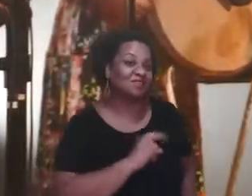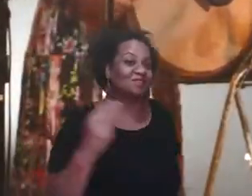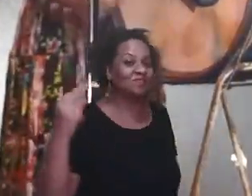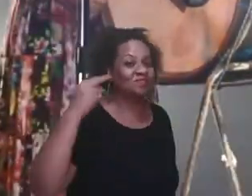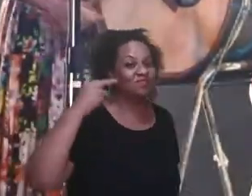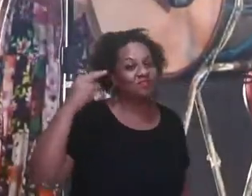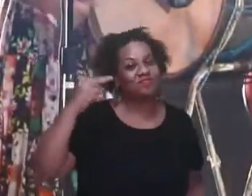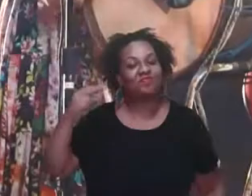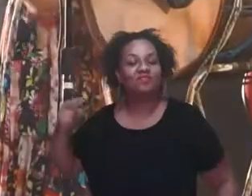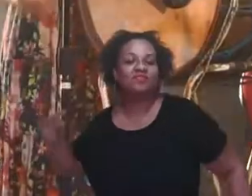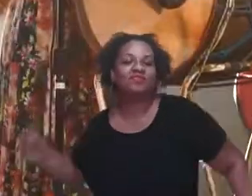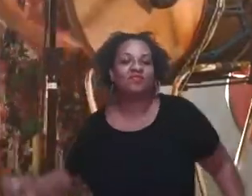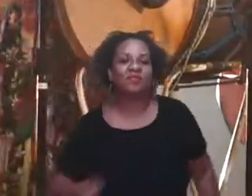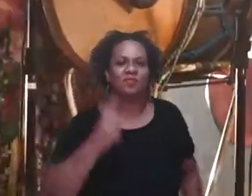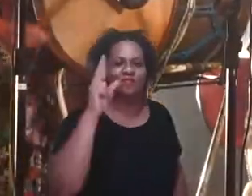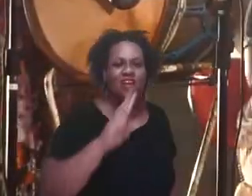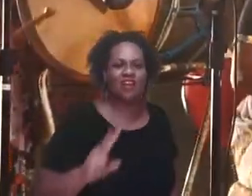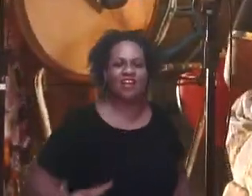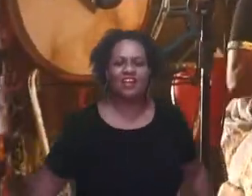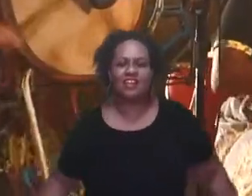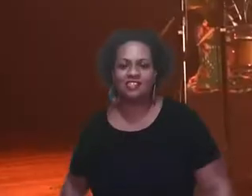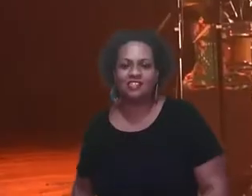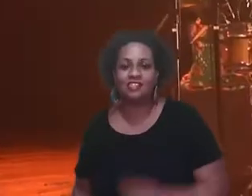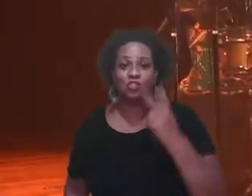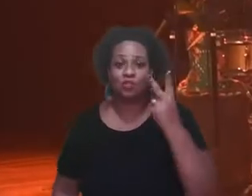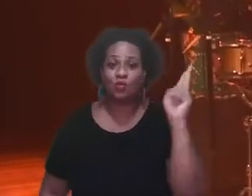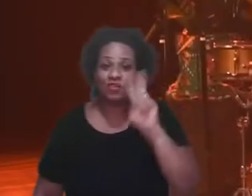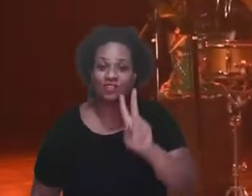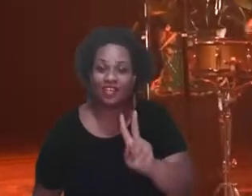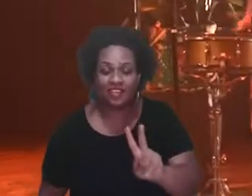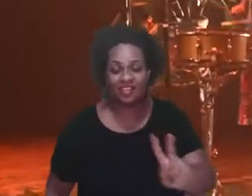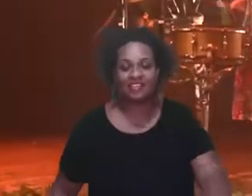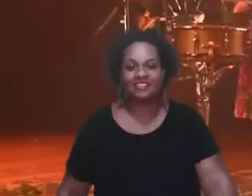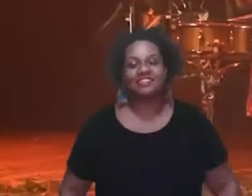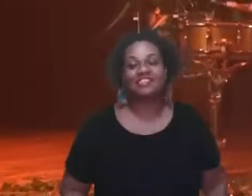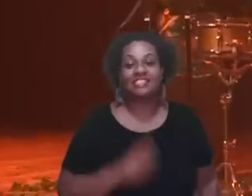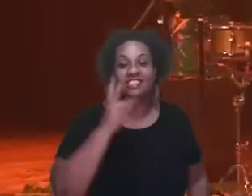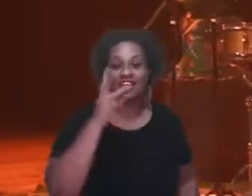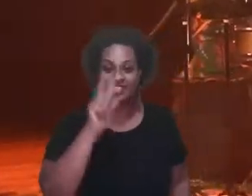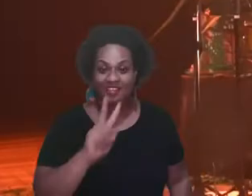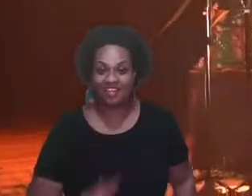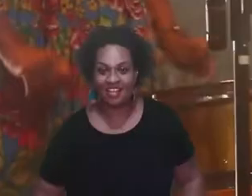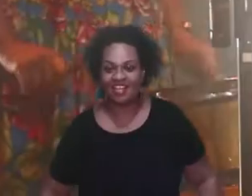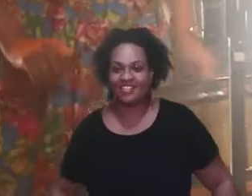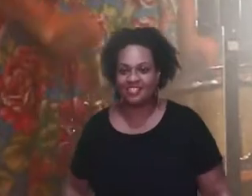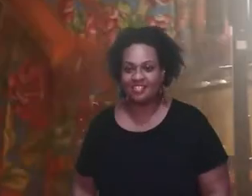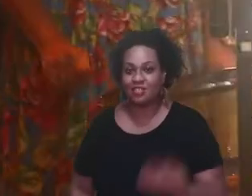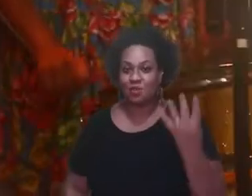te ligar meu bebê dele dele dele e livre do Rei